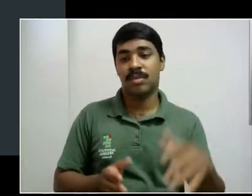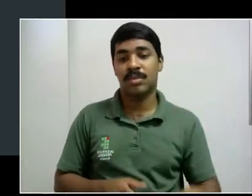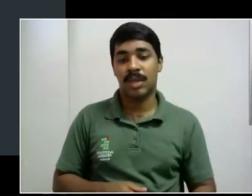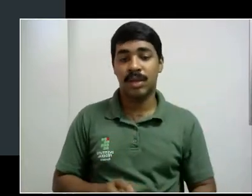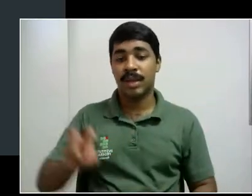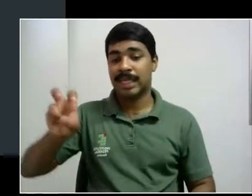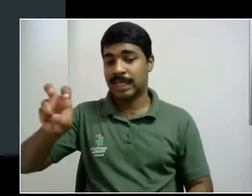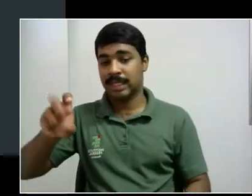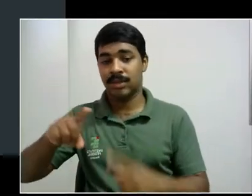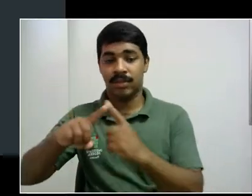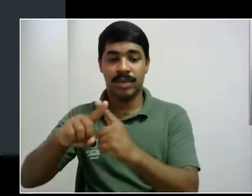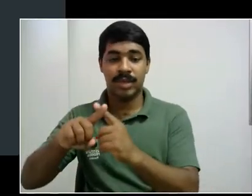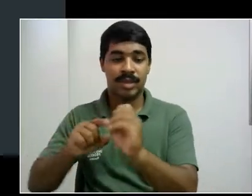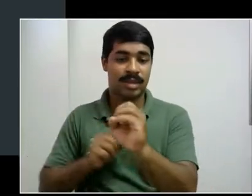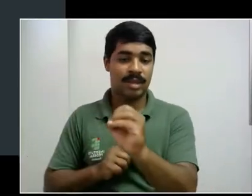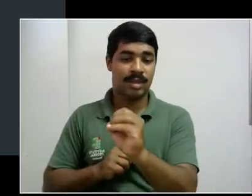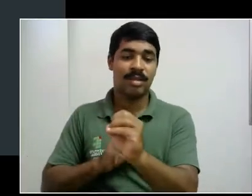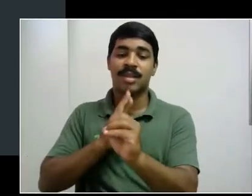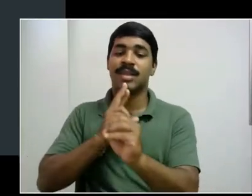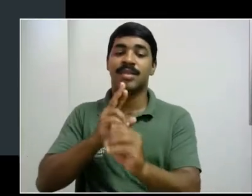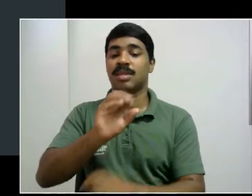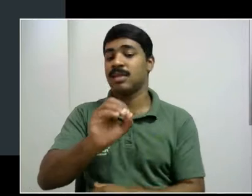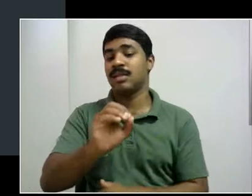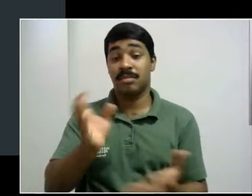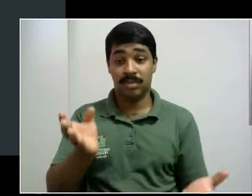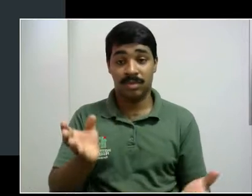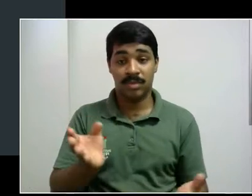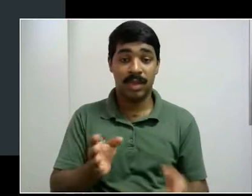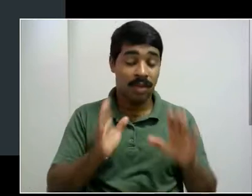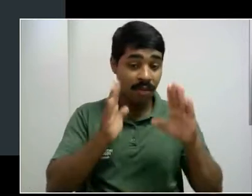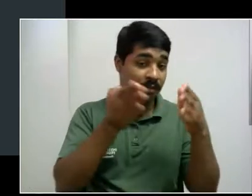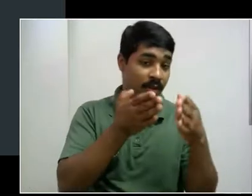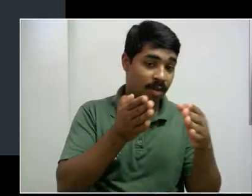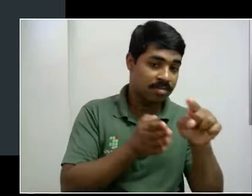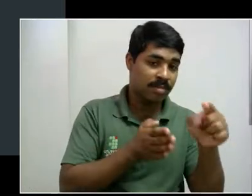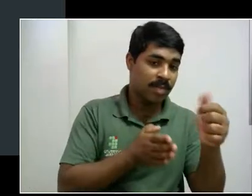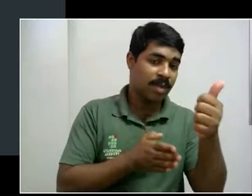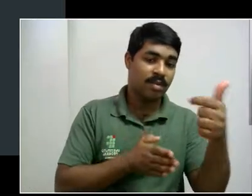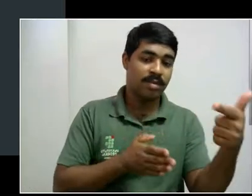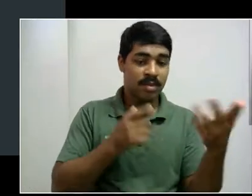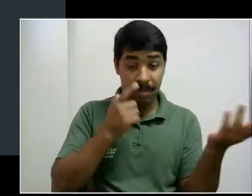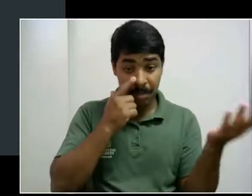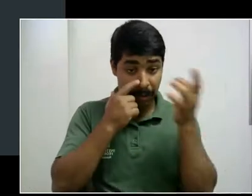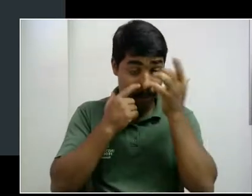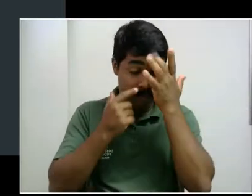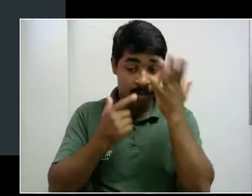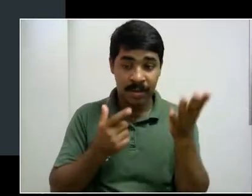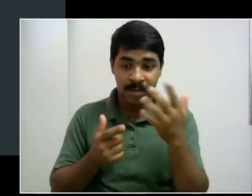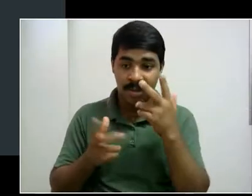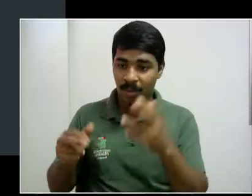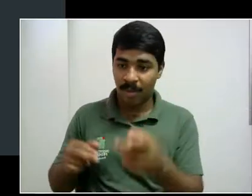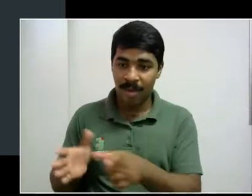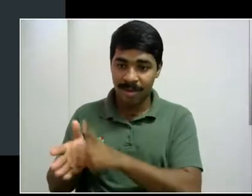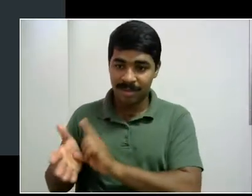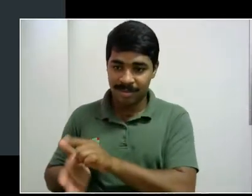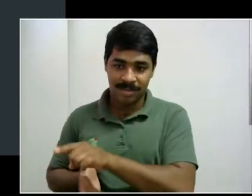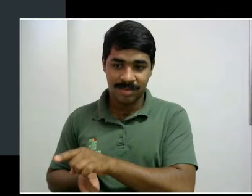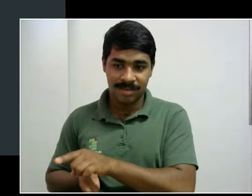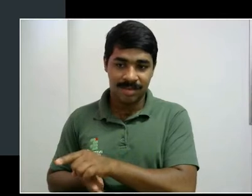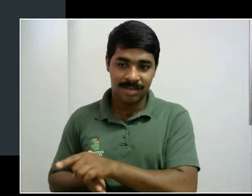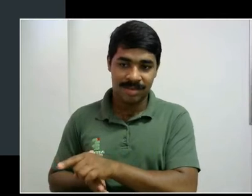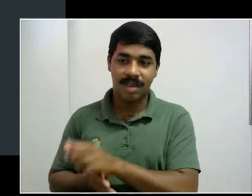anular. Então você só vai olhar para o valor que não tem o x. Tá? Aqui onde é que não tem o x? É o menos 4, então o valor, o resultado final, vai ser